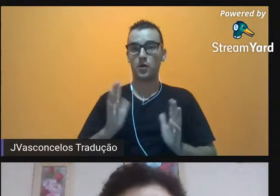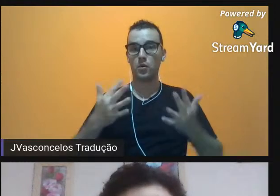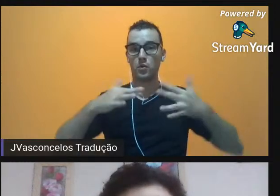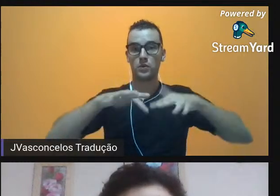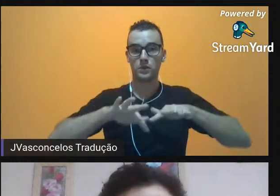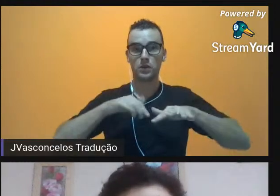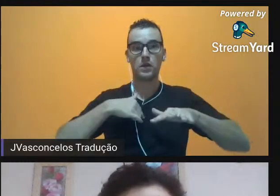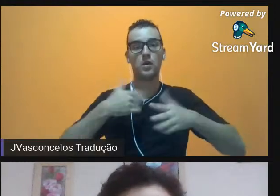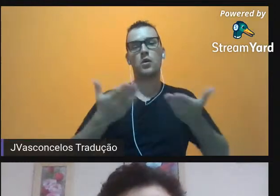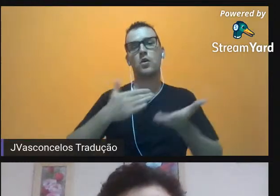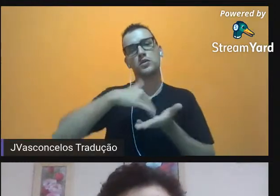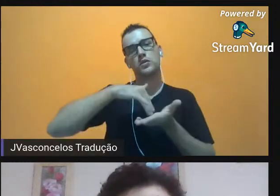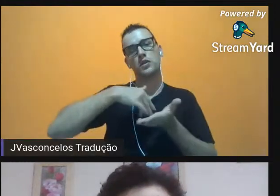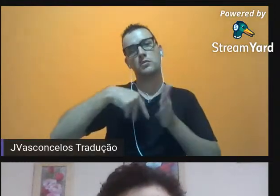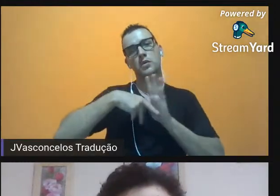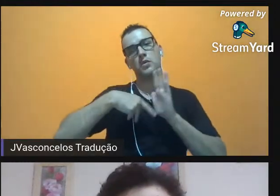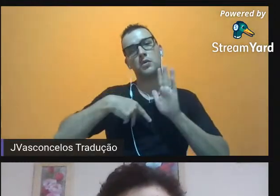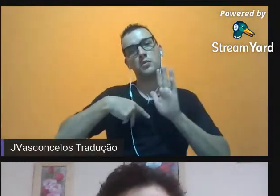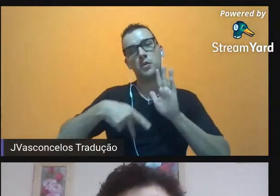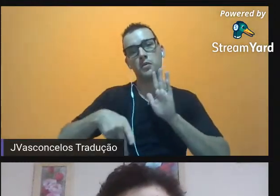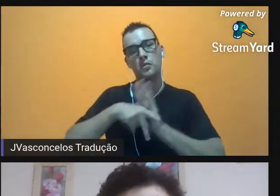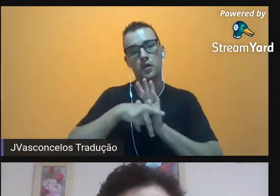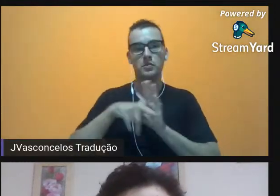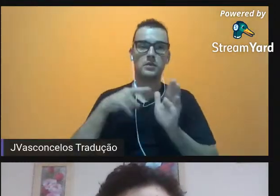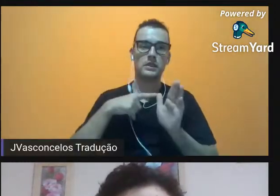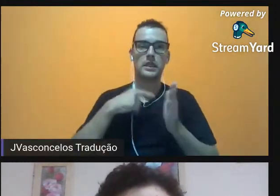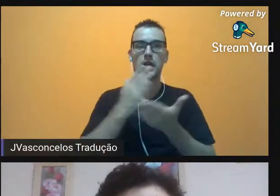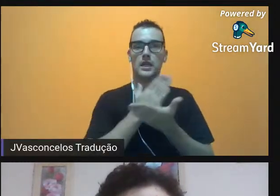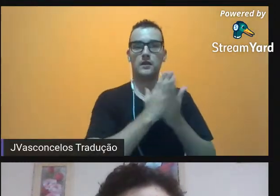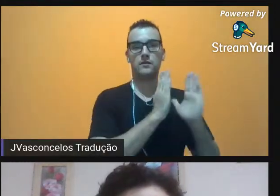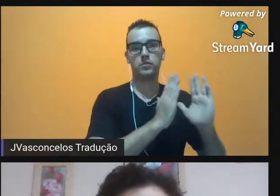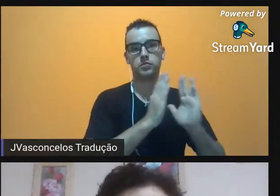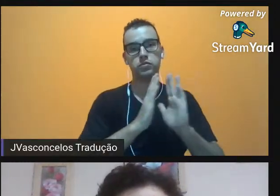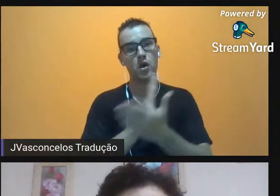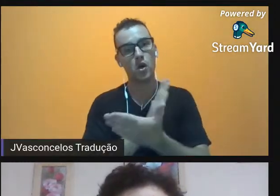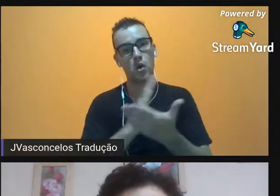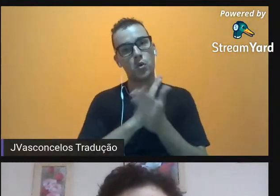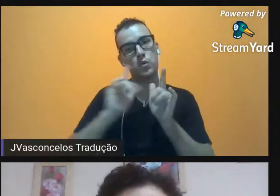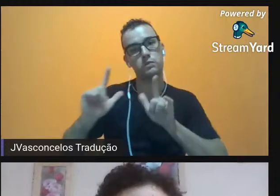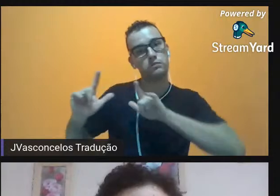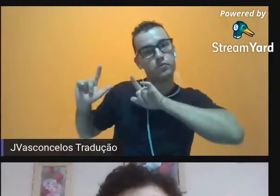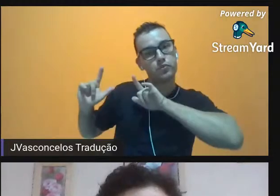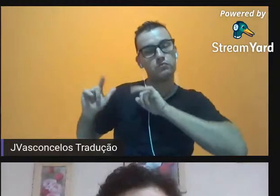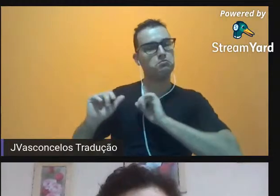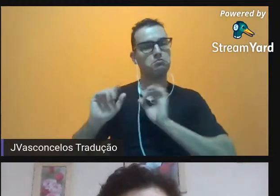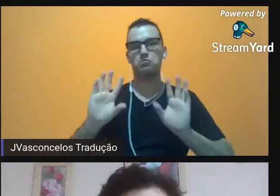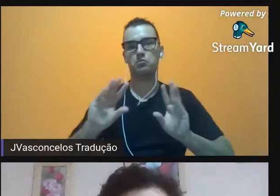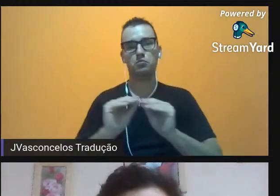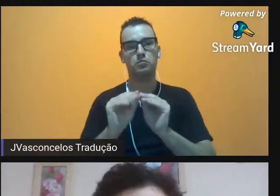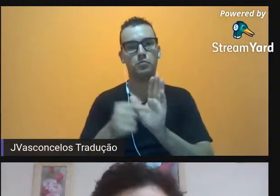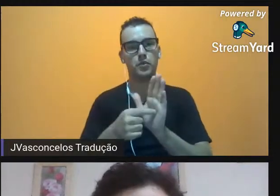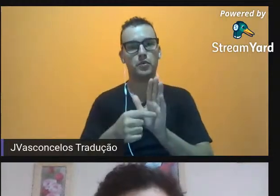meu escritório, home office, tem alguns livros na prateleira ali atrás e é isso.